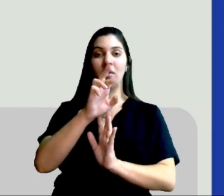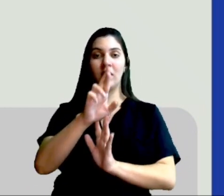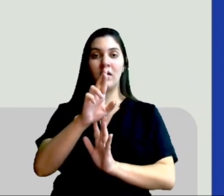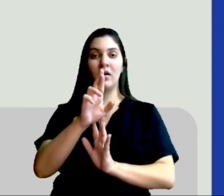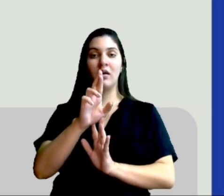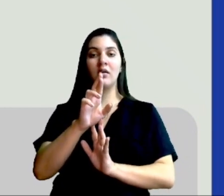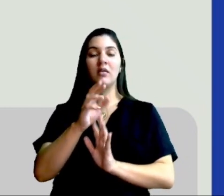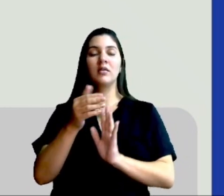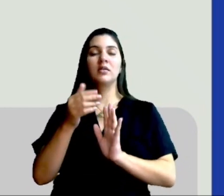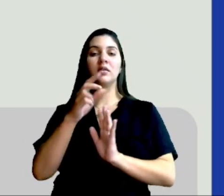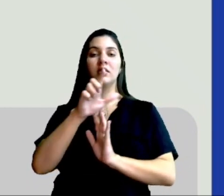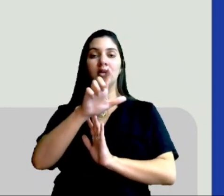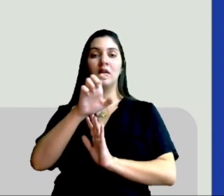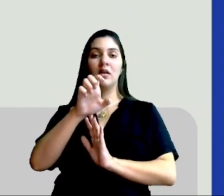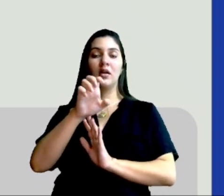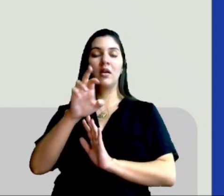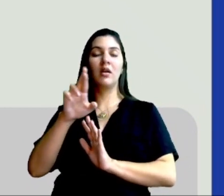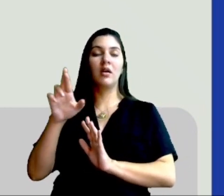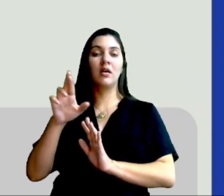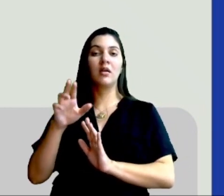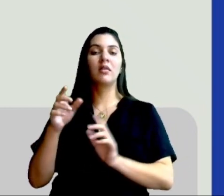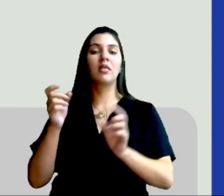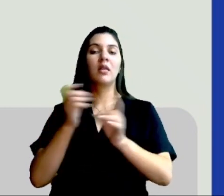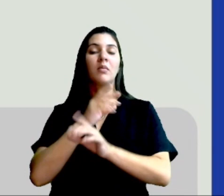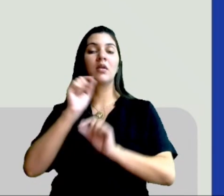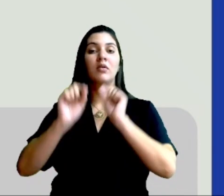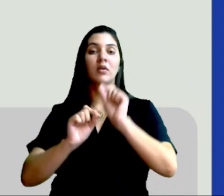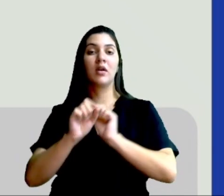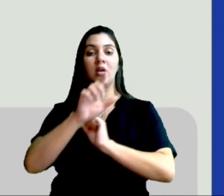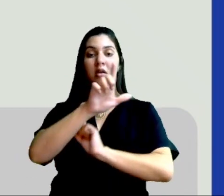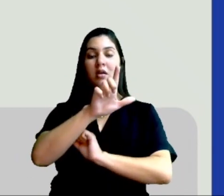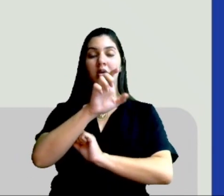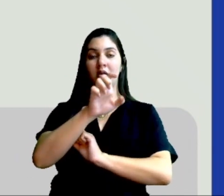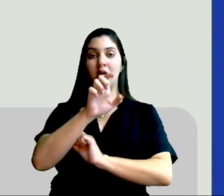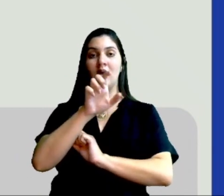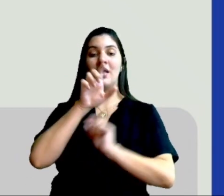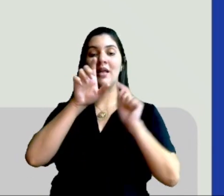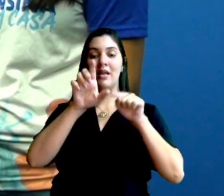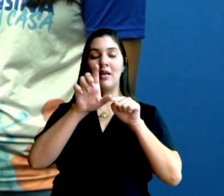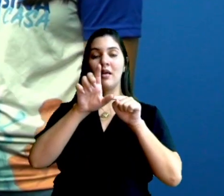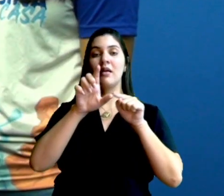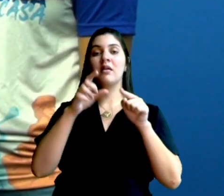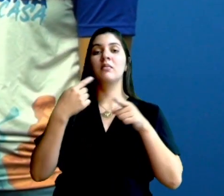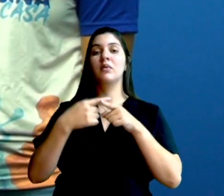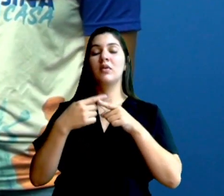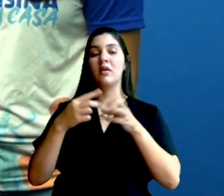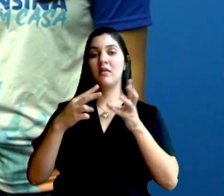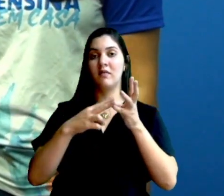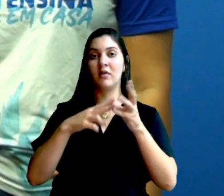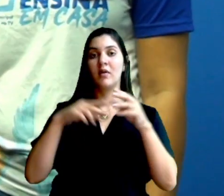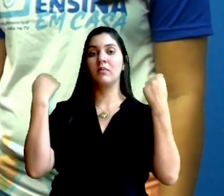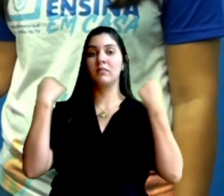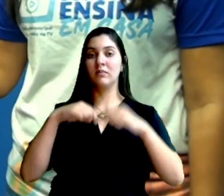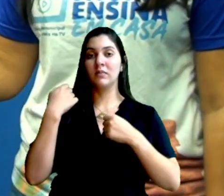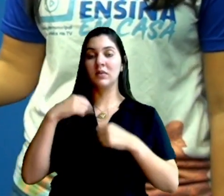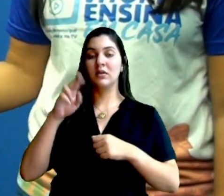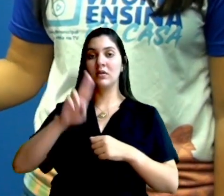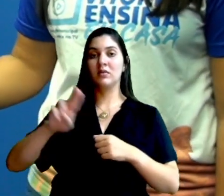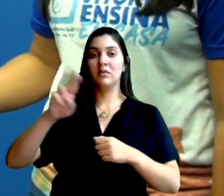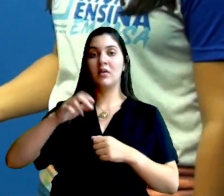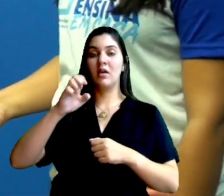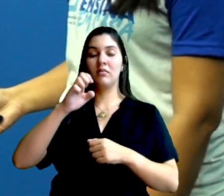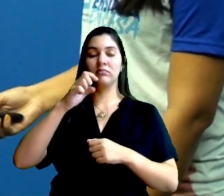termina com o quê? Com a letra E, que é uma vogal. Então, nesse caso, eu preciso colocar